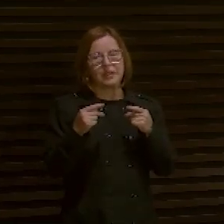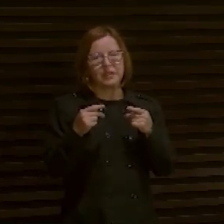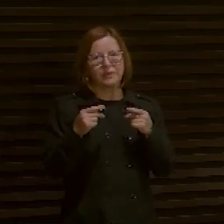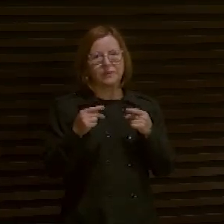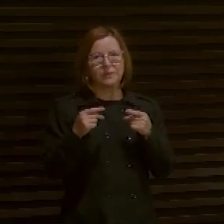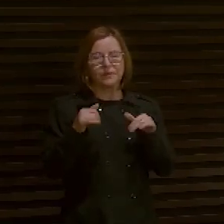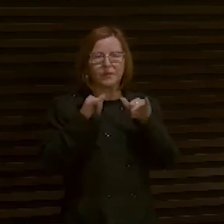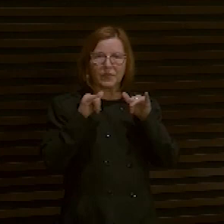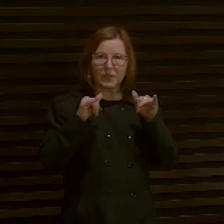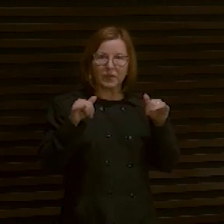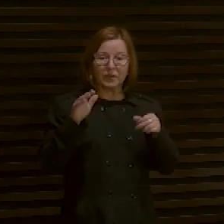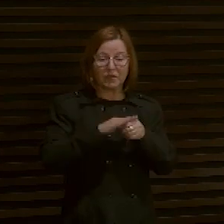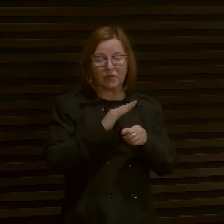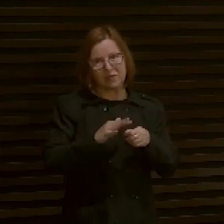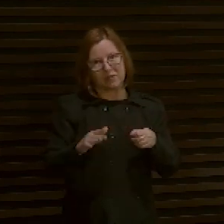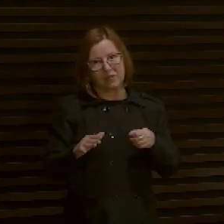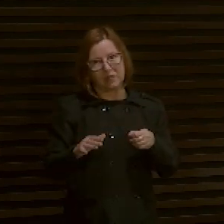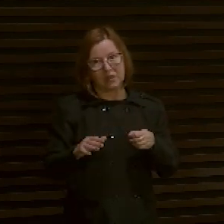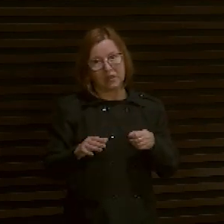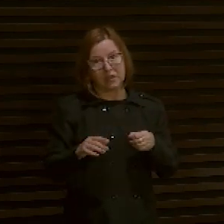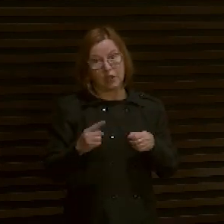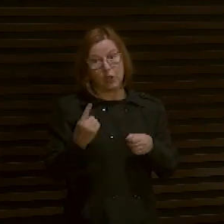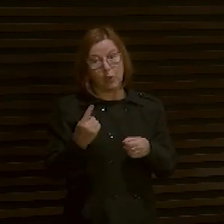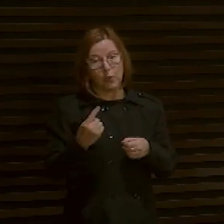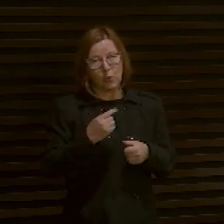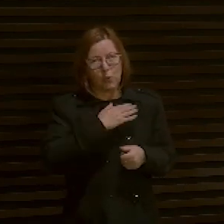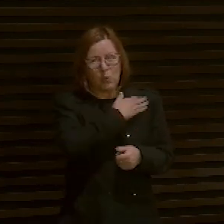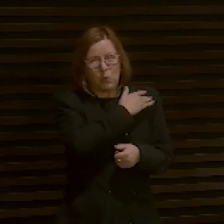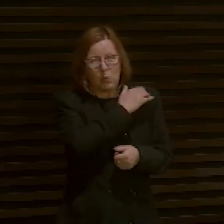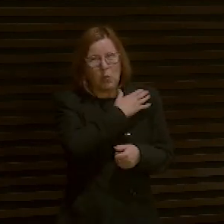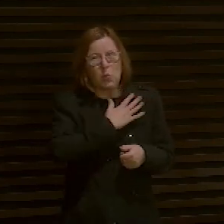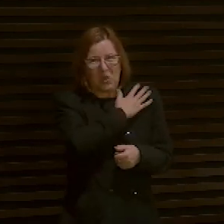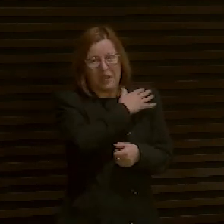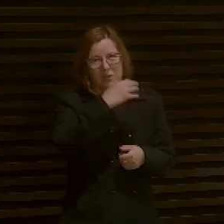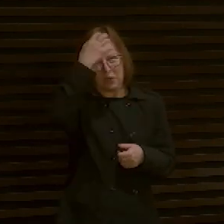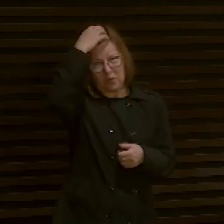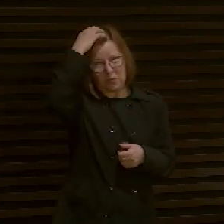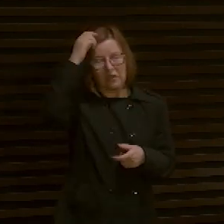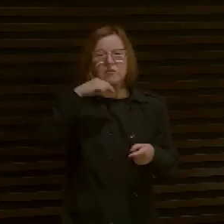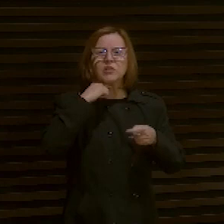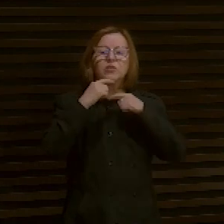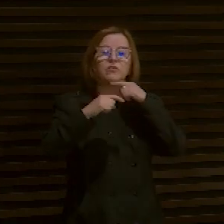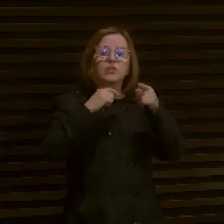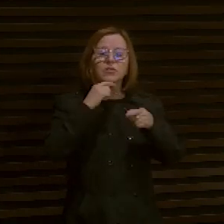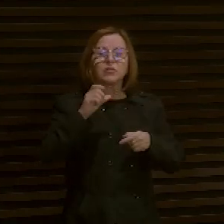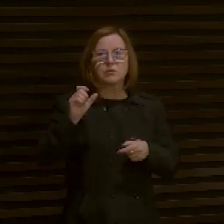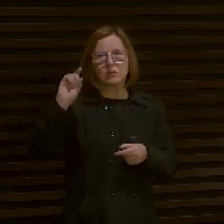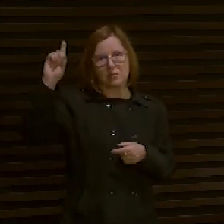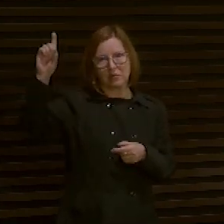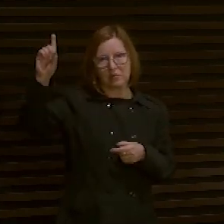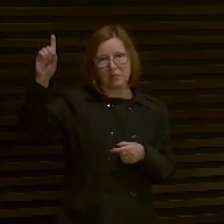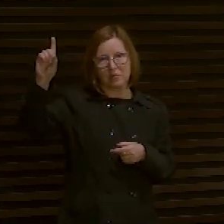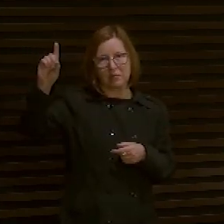oficial do rei, que duvidou da palavra de Deus no versículo 2, não sei se os irmãos se recordam. Eliseu profetizou fartura e